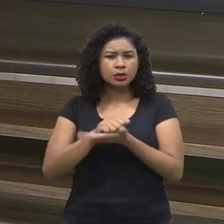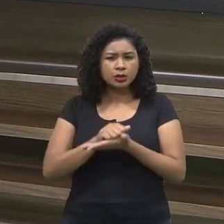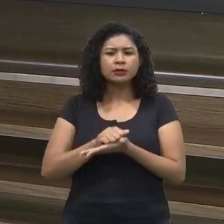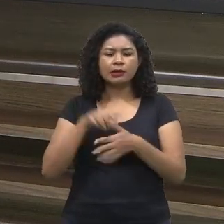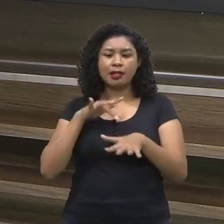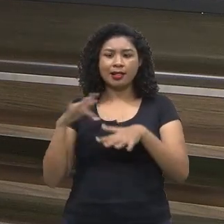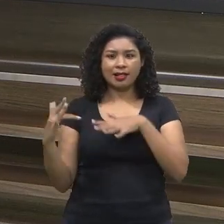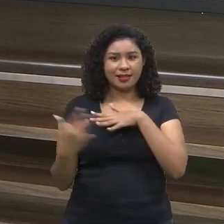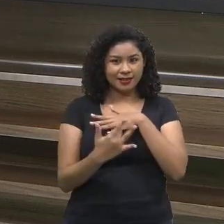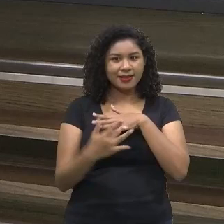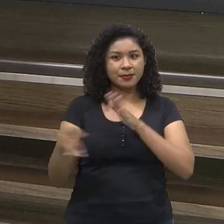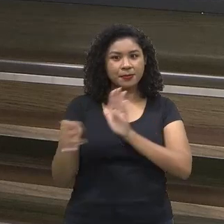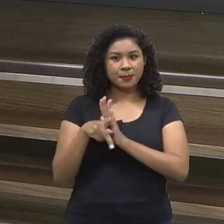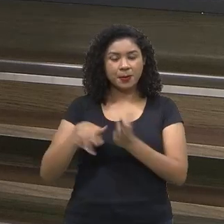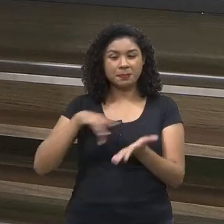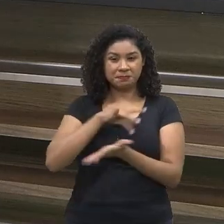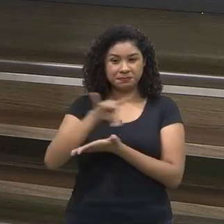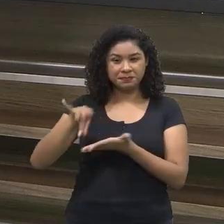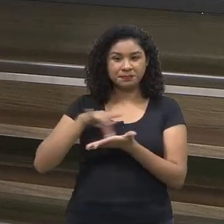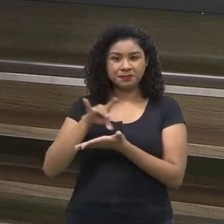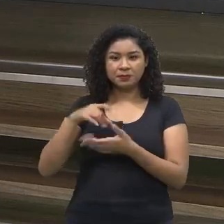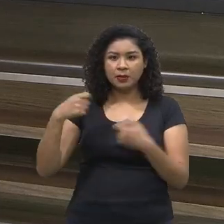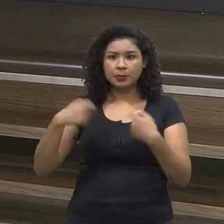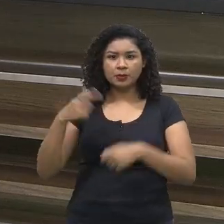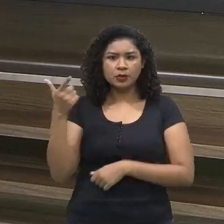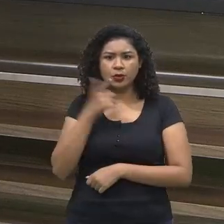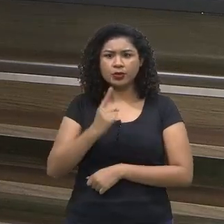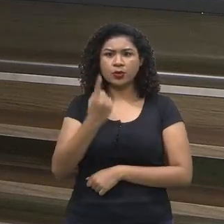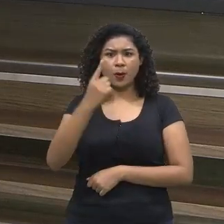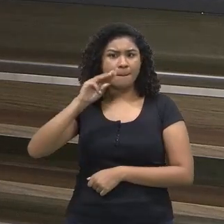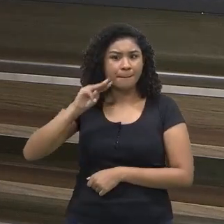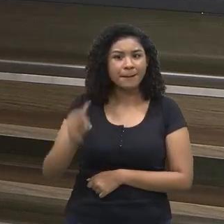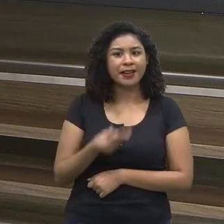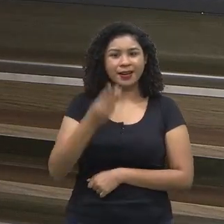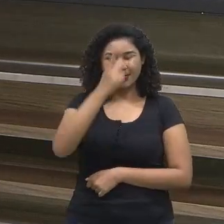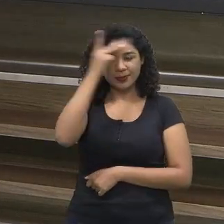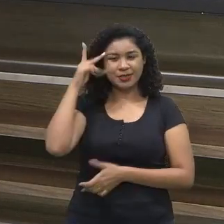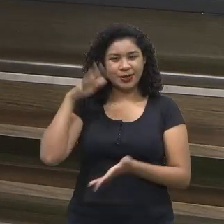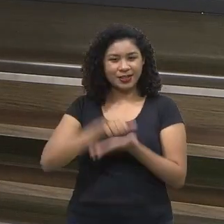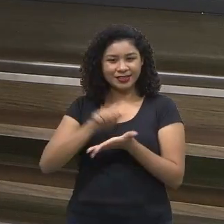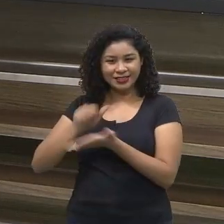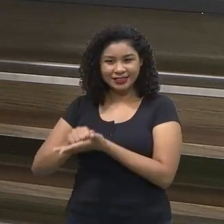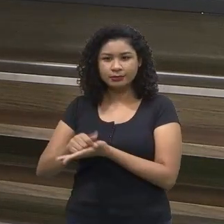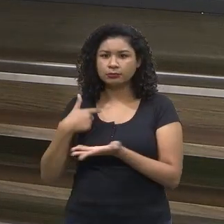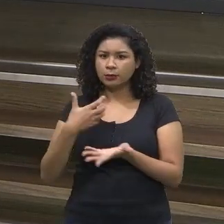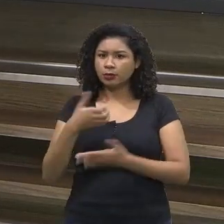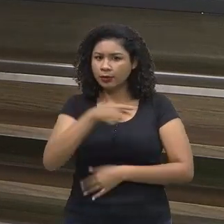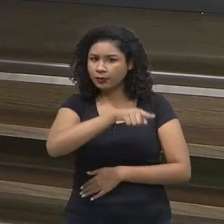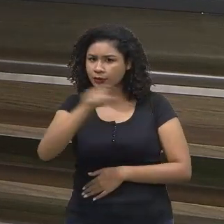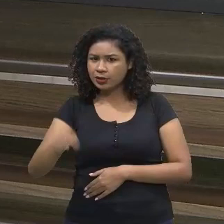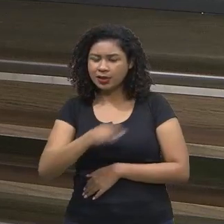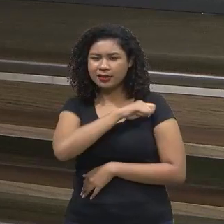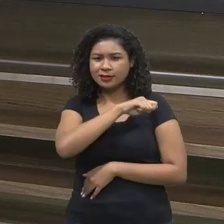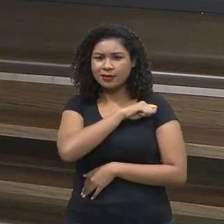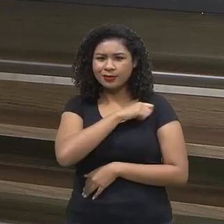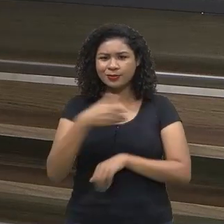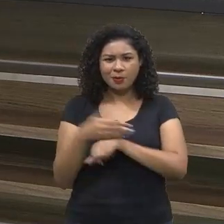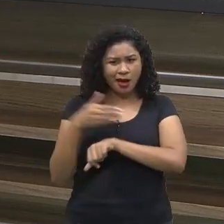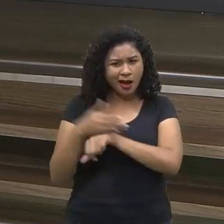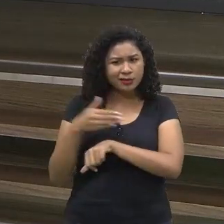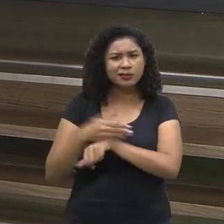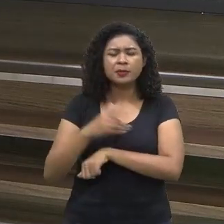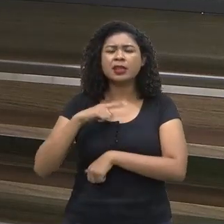de Mídias. Nós precisamos atingir aí 1 milhão de inscritos, tá bom? Quero contar com a participação de todos os nossos alunos. Lá tem